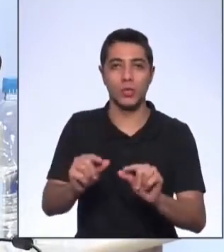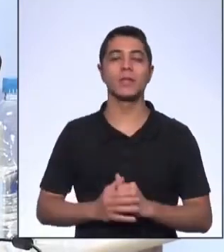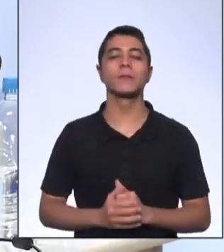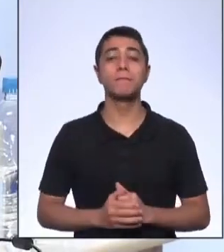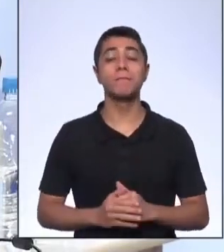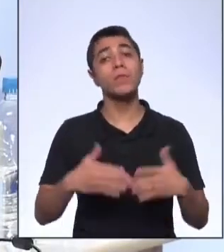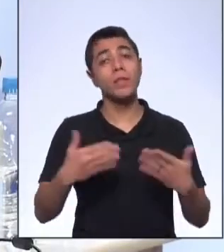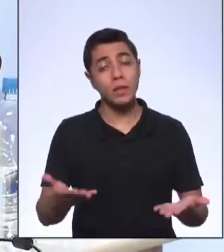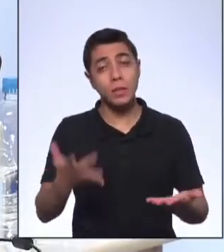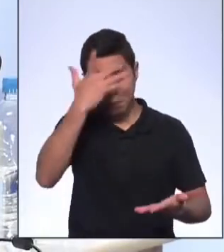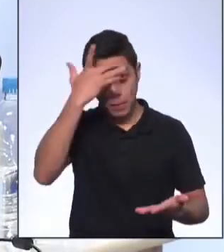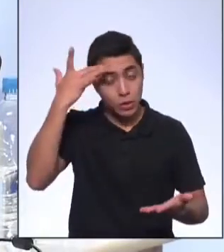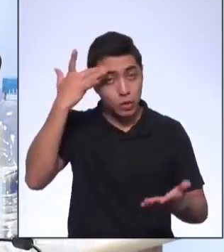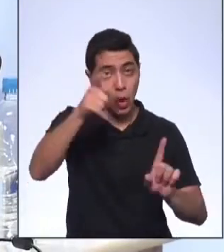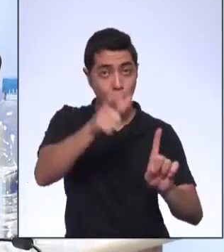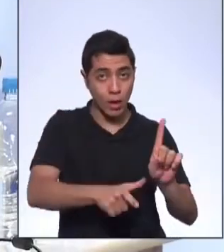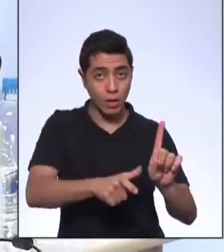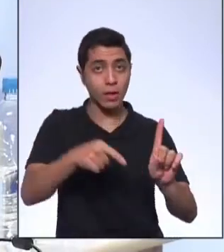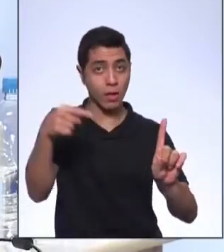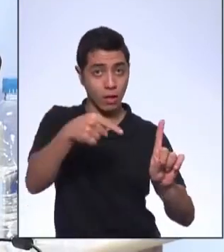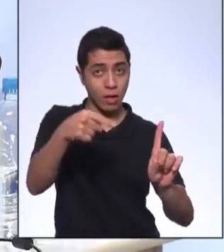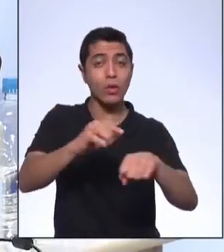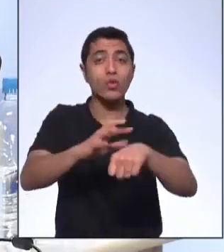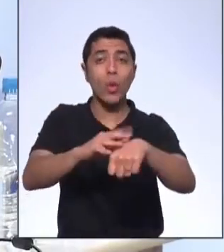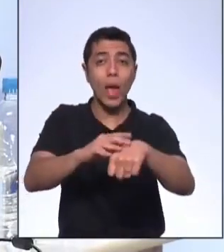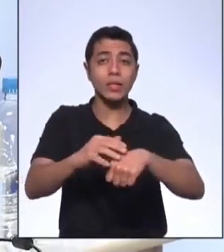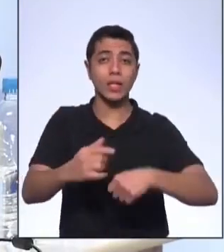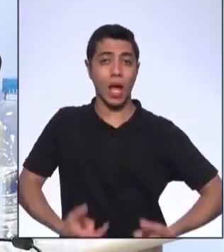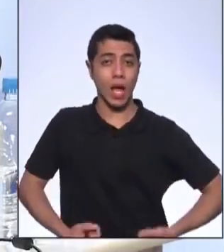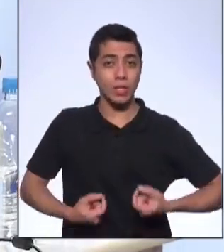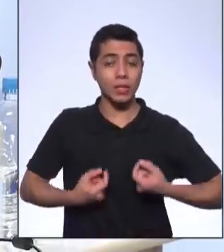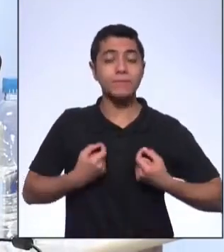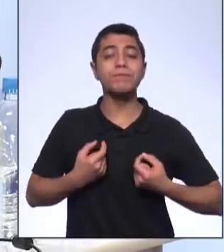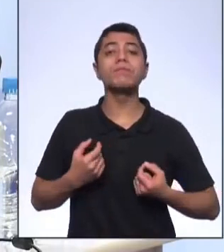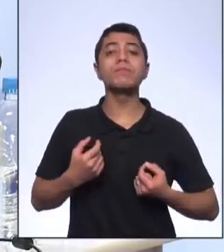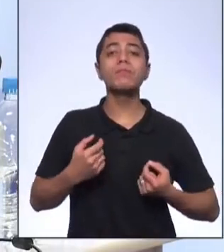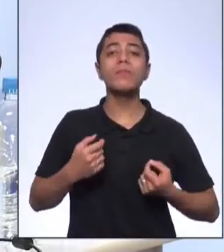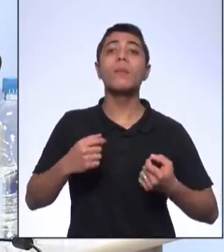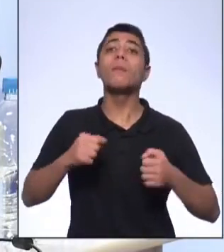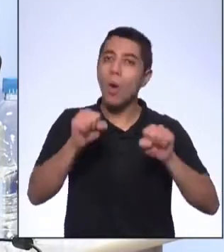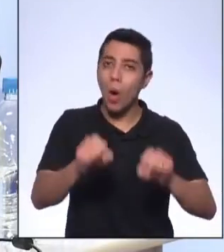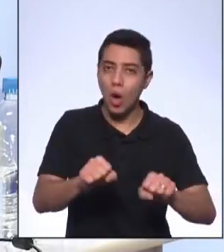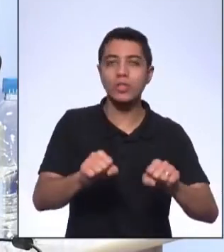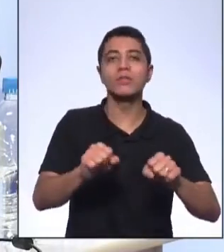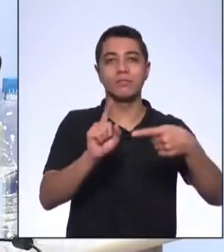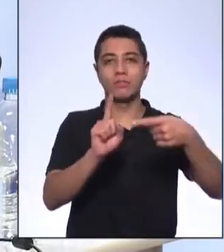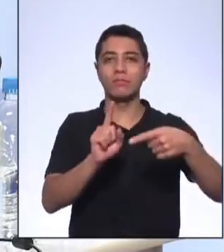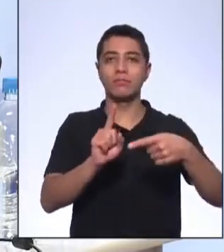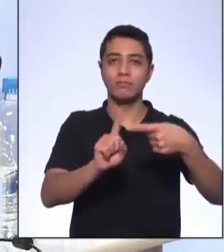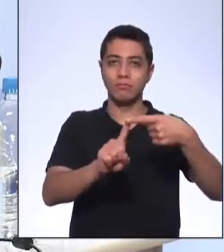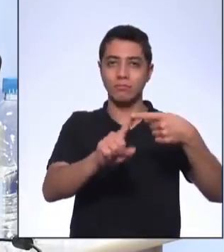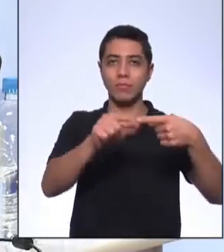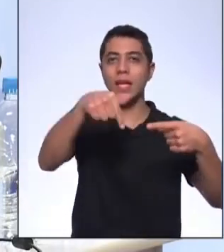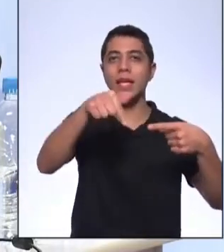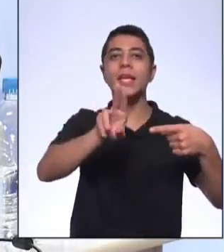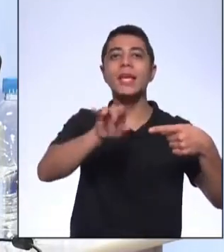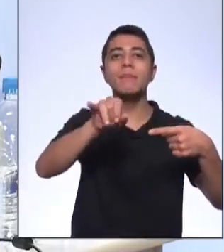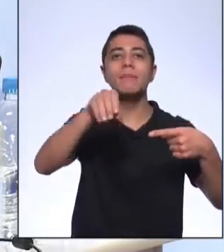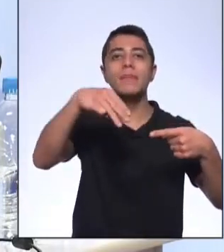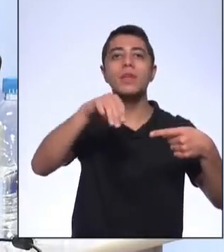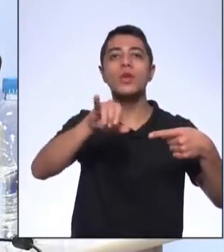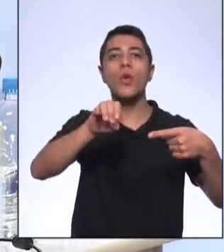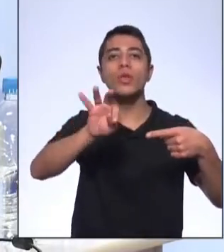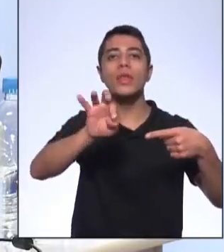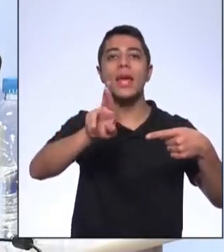de câncer. Tá? A quimioterapia, o que ela faz? Ela destrói tanto as células boas quanto as células ruins.